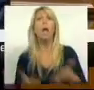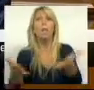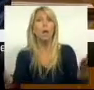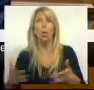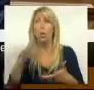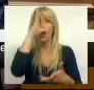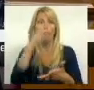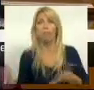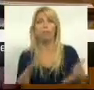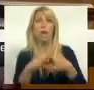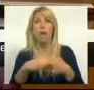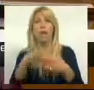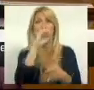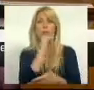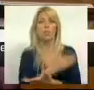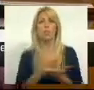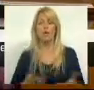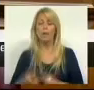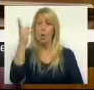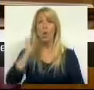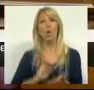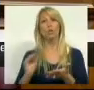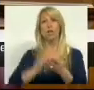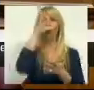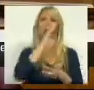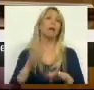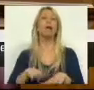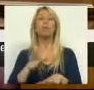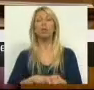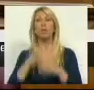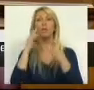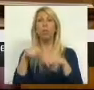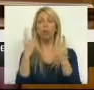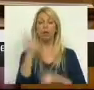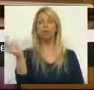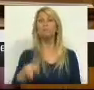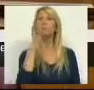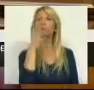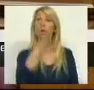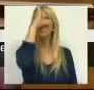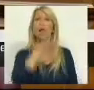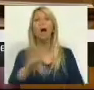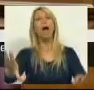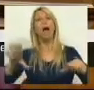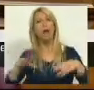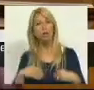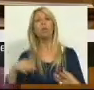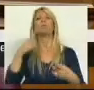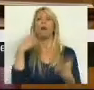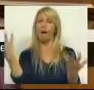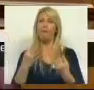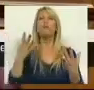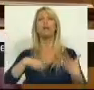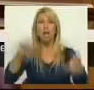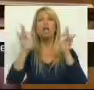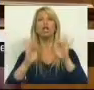e sem liderança. Ainda ontem, o secretário de Estado da Administração Pública veio dizer que o governo assume pretender fazer despedimentos na